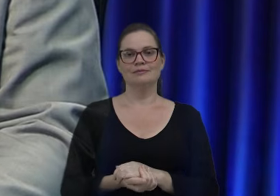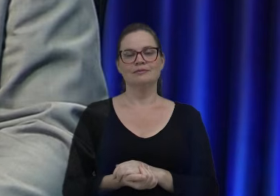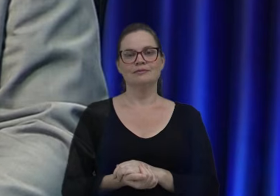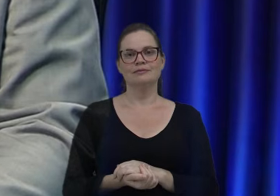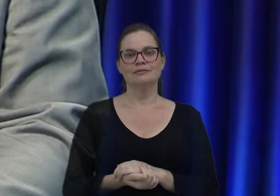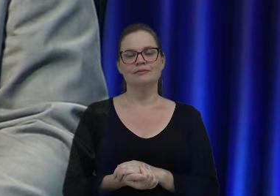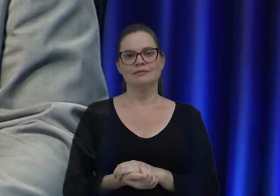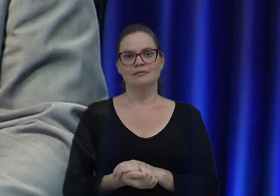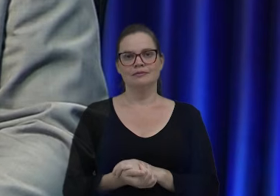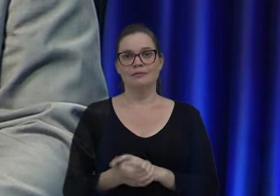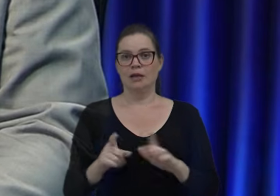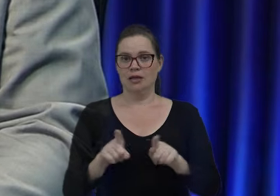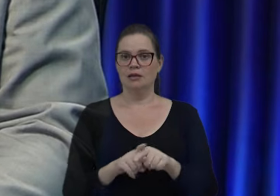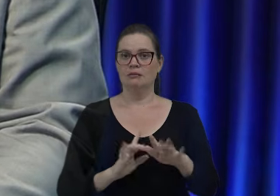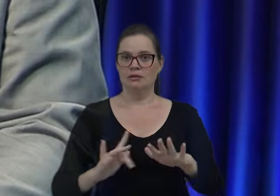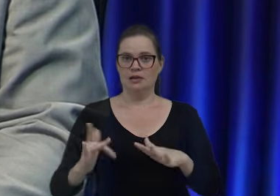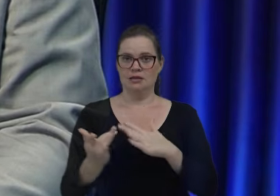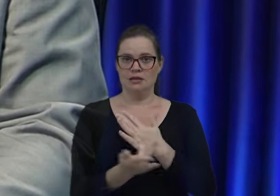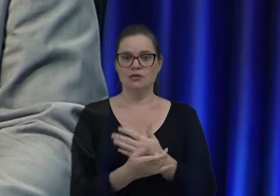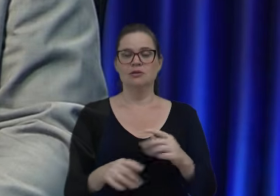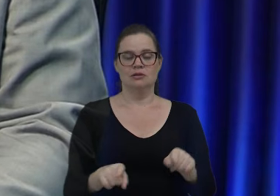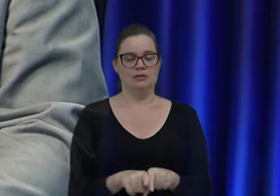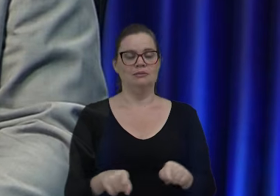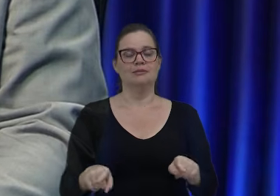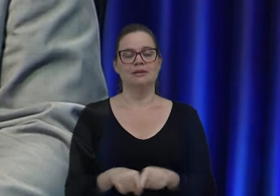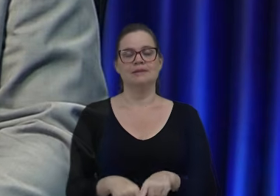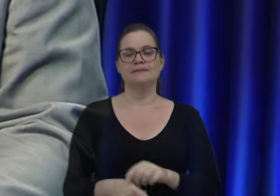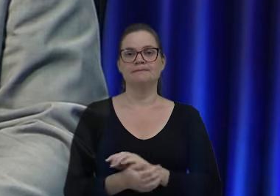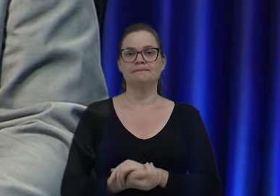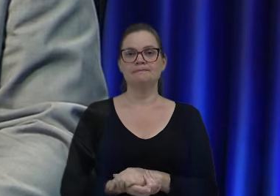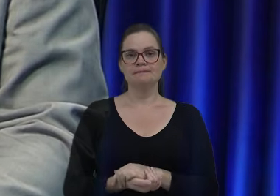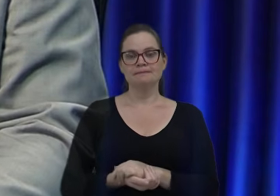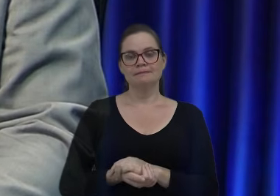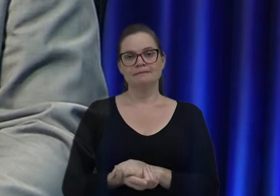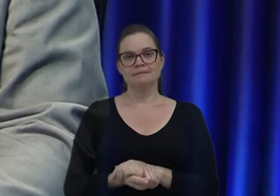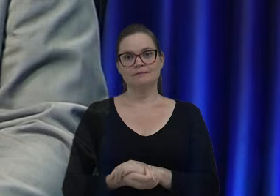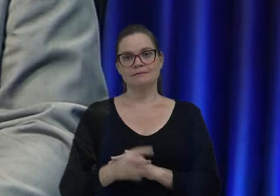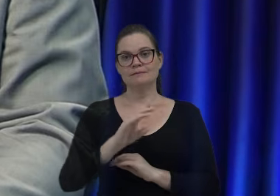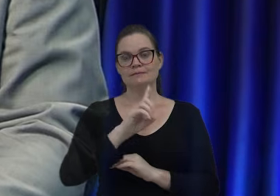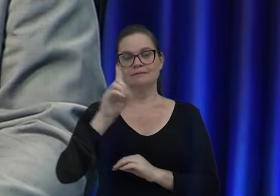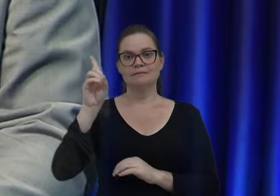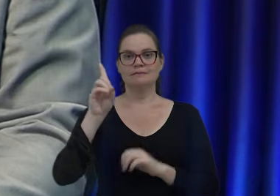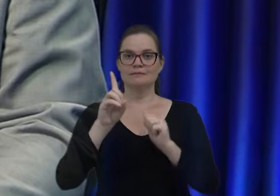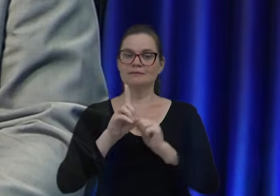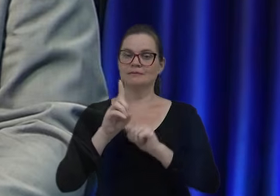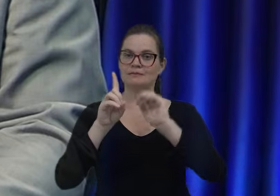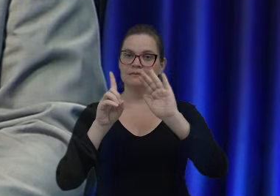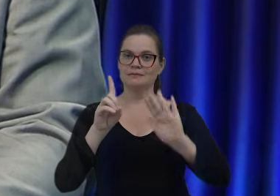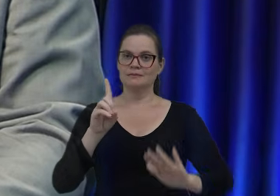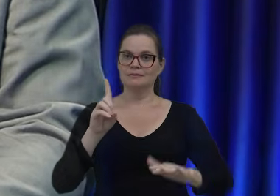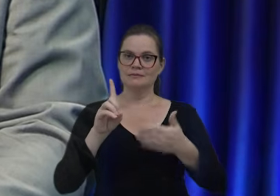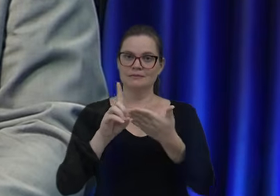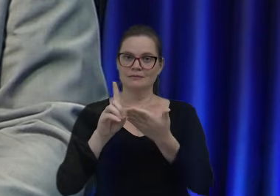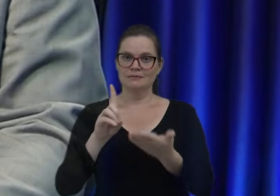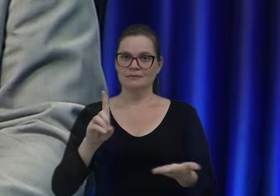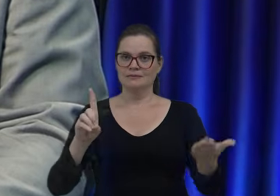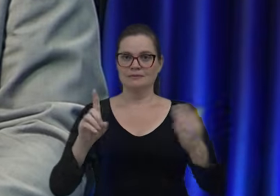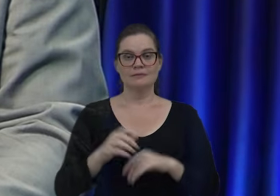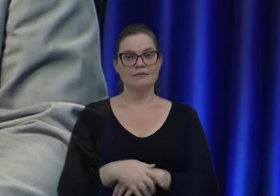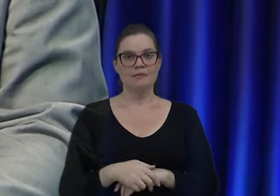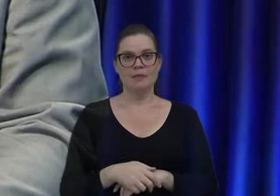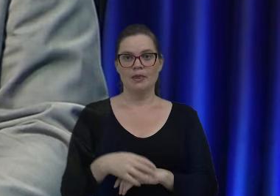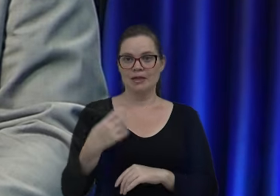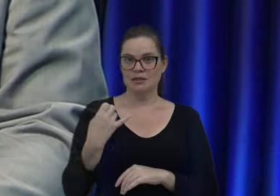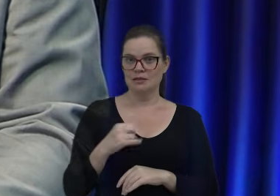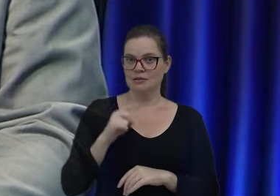nas nossas mídias sociais, na nossa TV, e que Deus possa também, se você ainda não